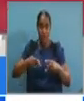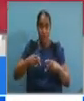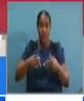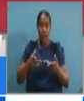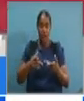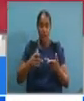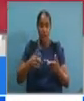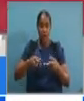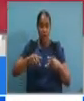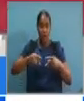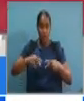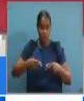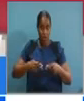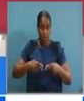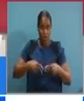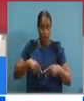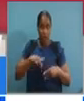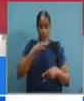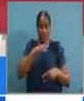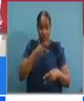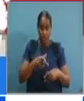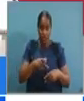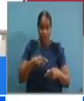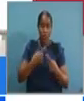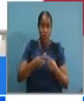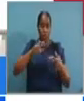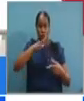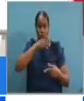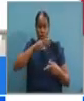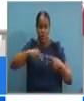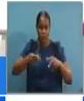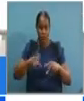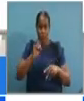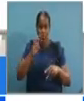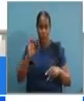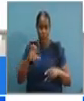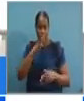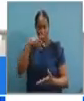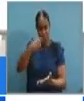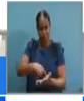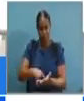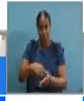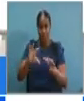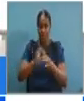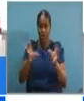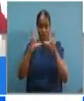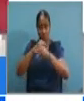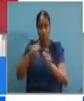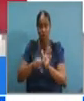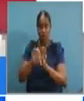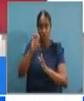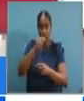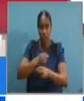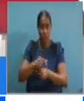ano a polícia municipal nós cansamos de aos jornalistas que as despesas relacionadas com as novas condições de trabalho dessa polícia